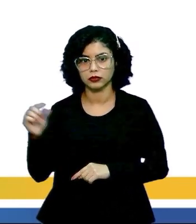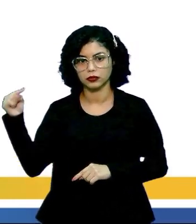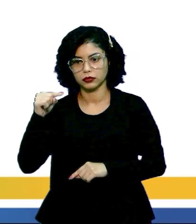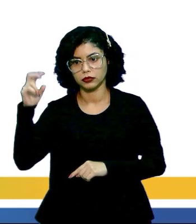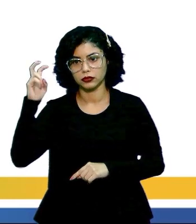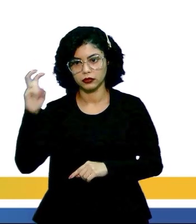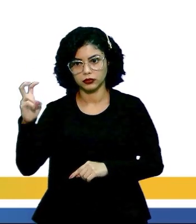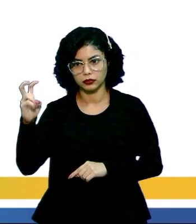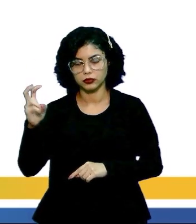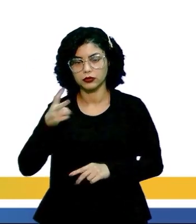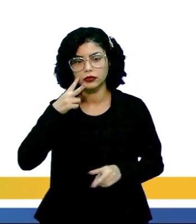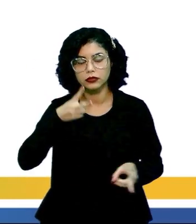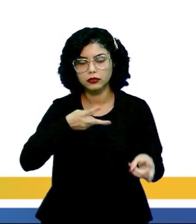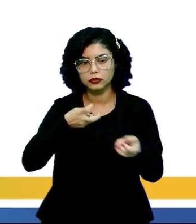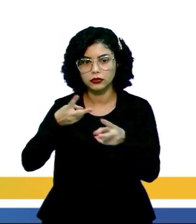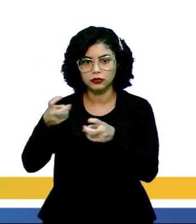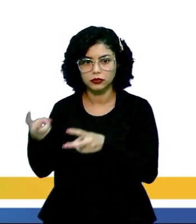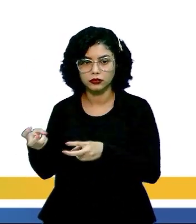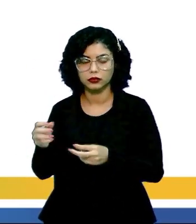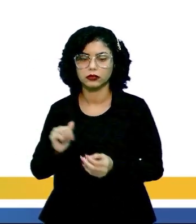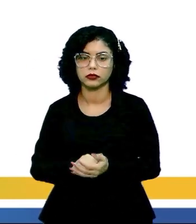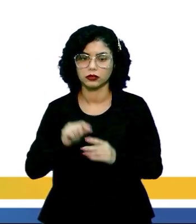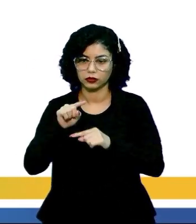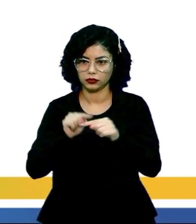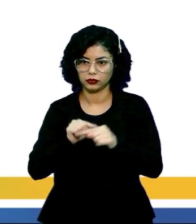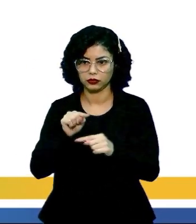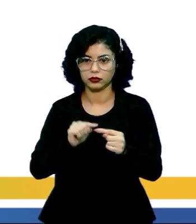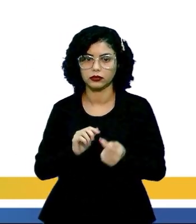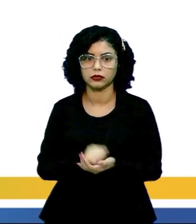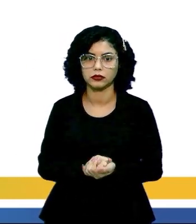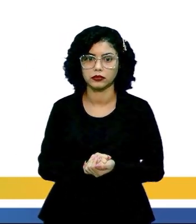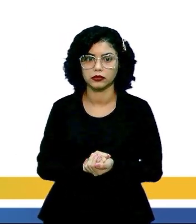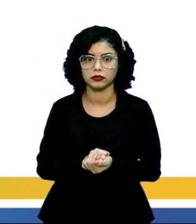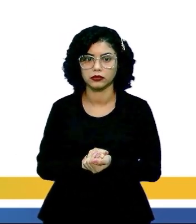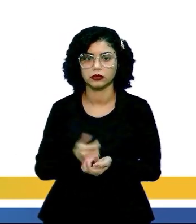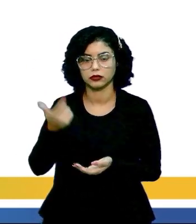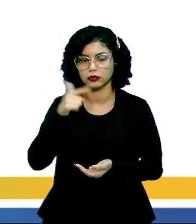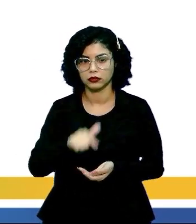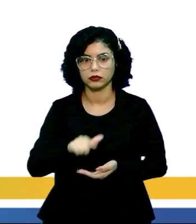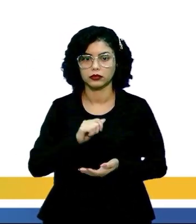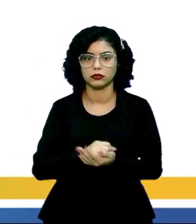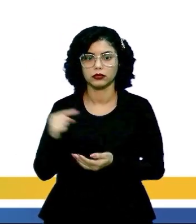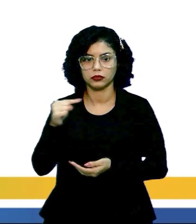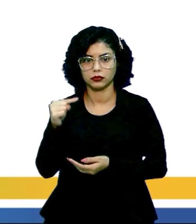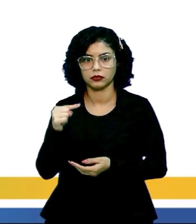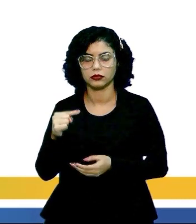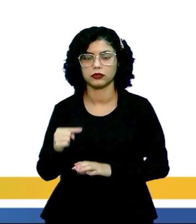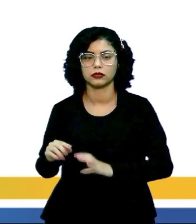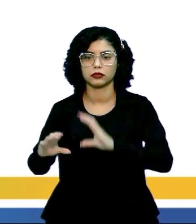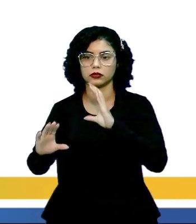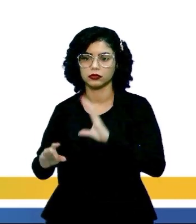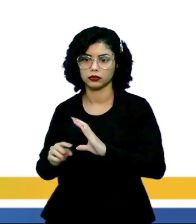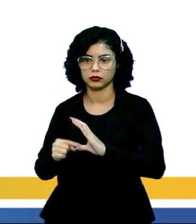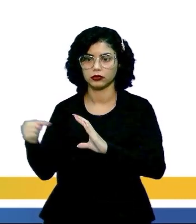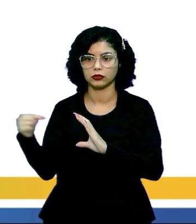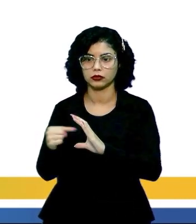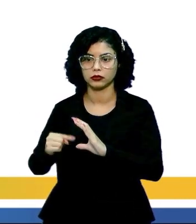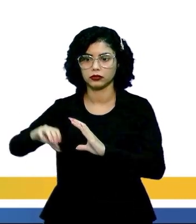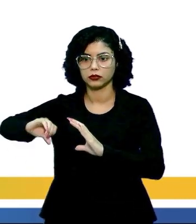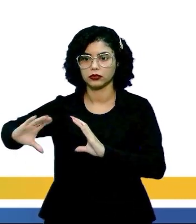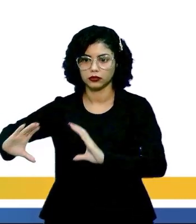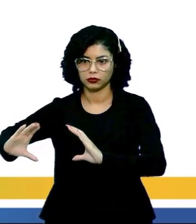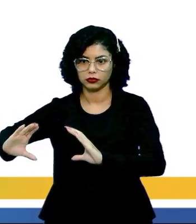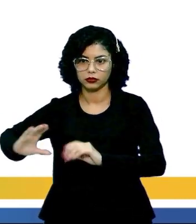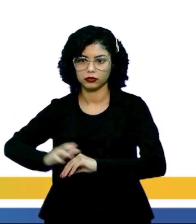5. Observa que na divisão, ele vai colocar de novo menos, entre parênteses,